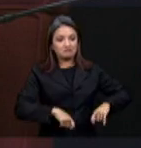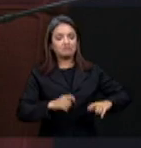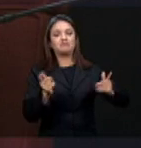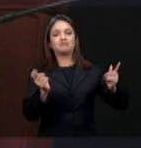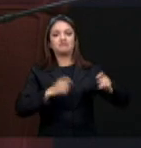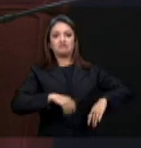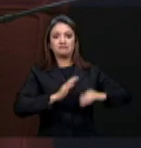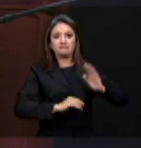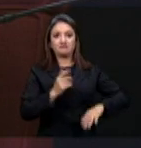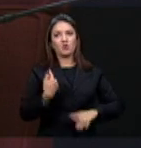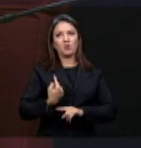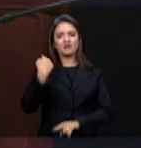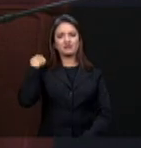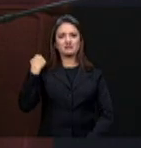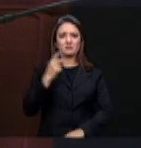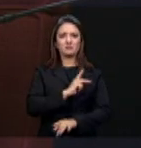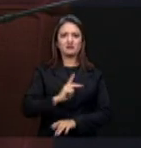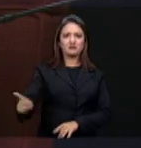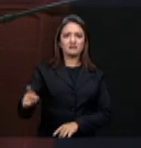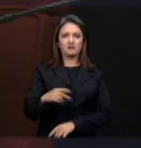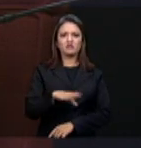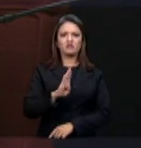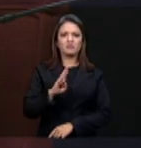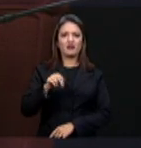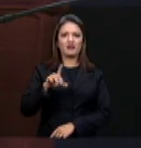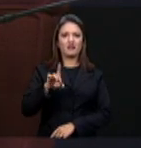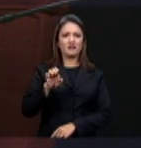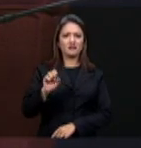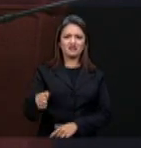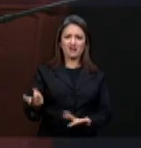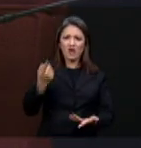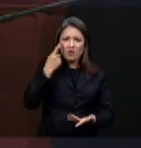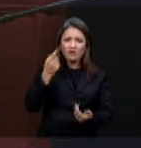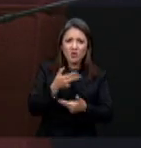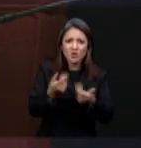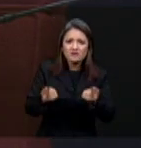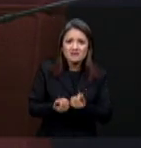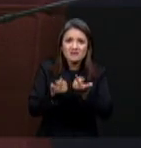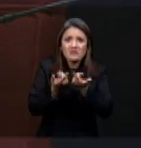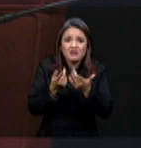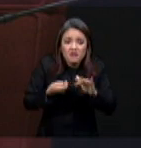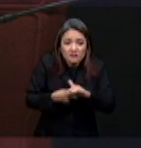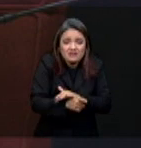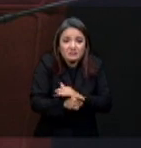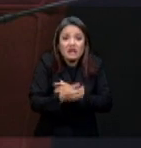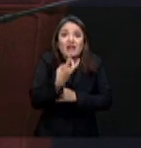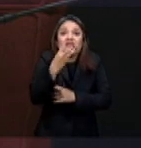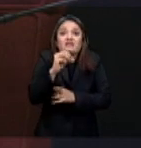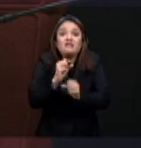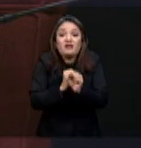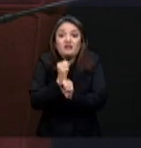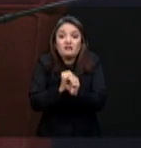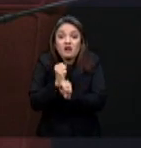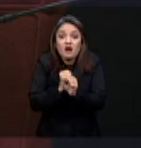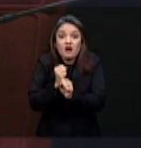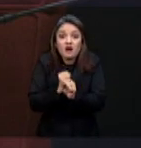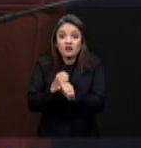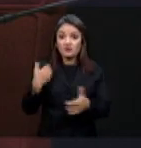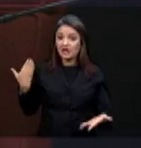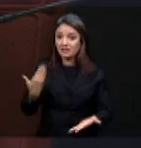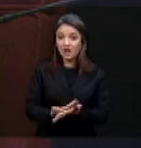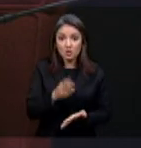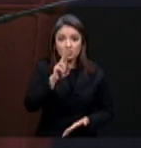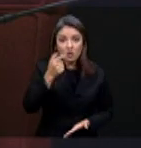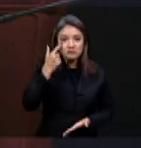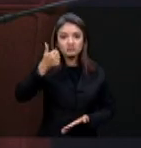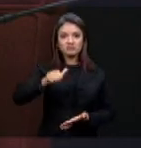pnds 2016/2017 eu vi lá políticas de financiamento que existam mais de 30 anos que nunca tinham sido avaliadas Qual a